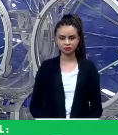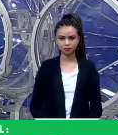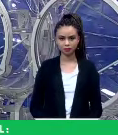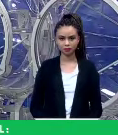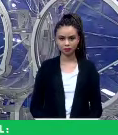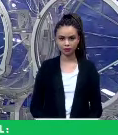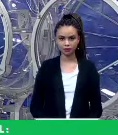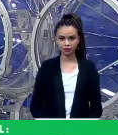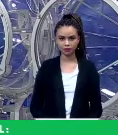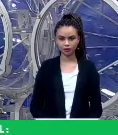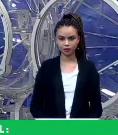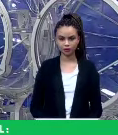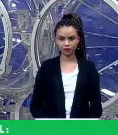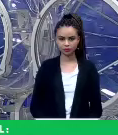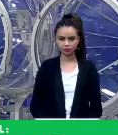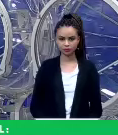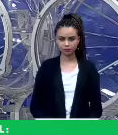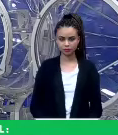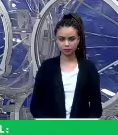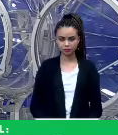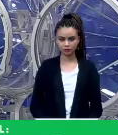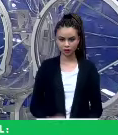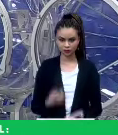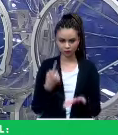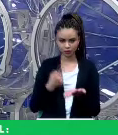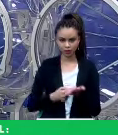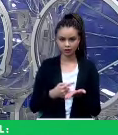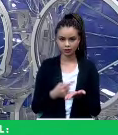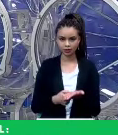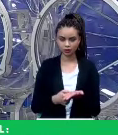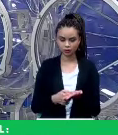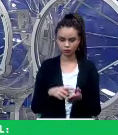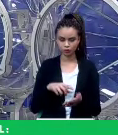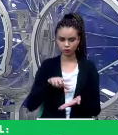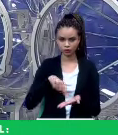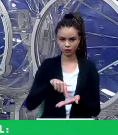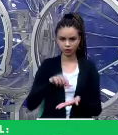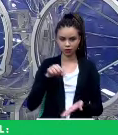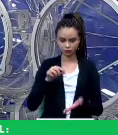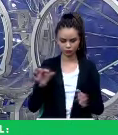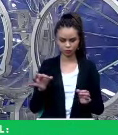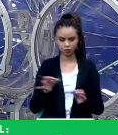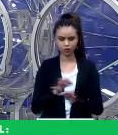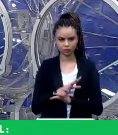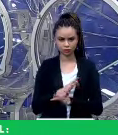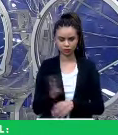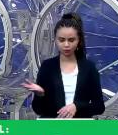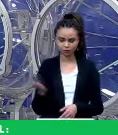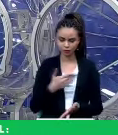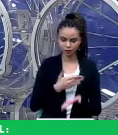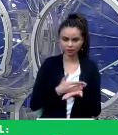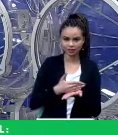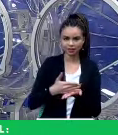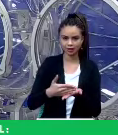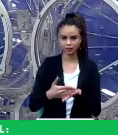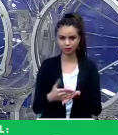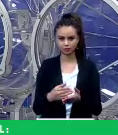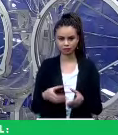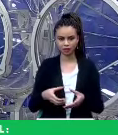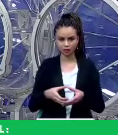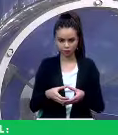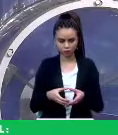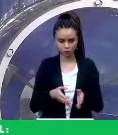os procedimentos prévios e agora também vão validar o nosso sorteio. Então está tudo pronto, vamos começar. As bolas